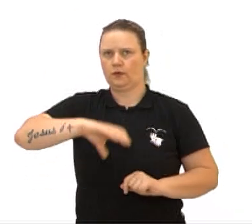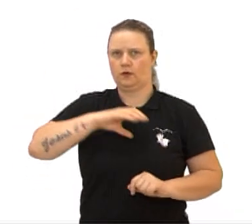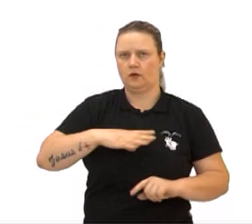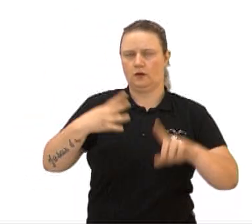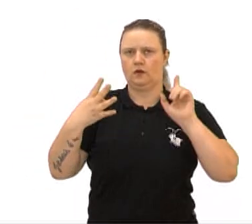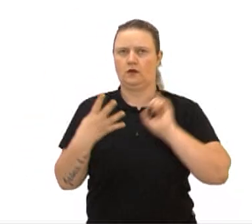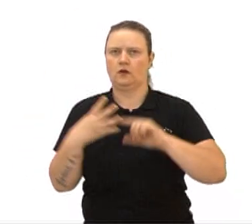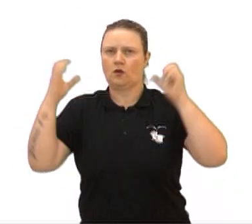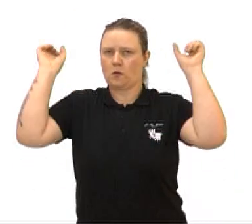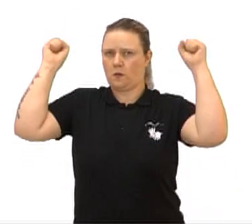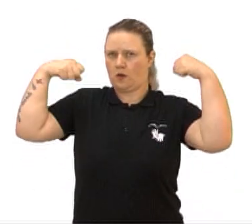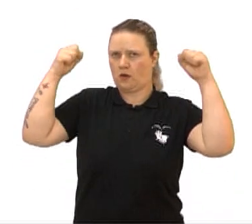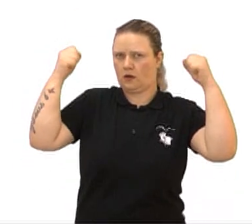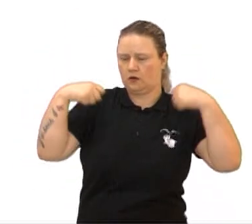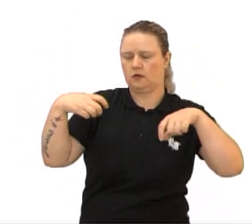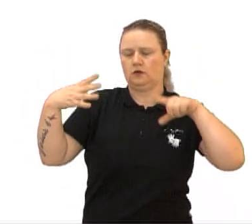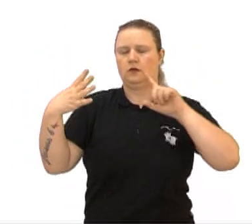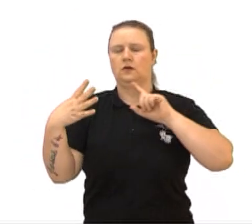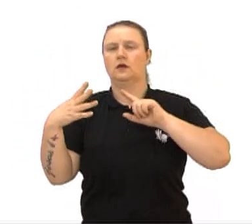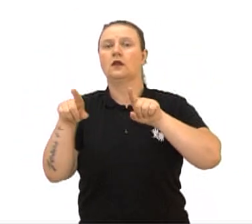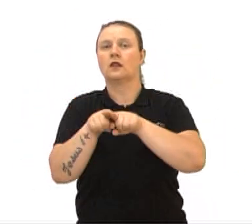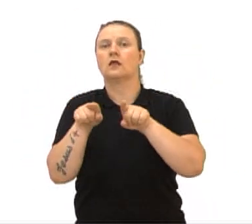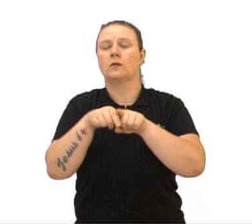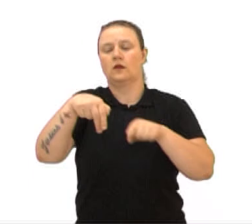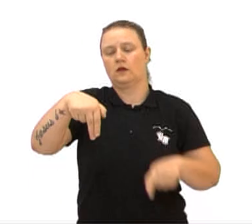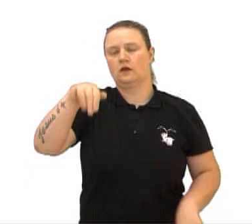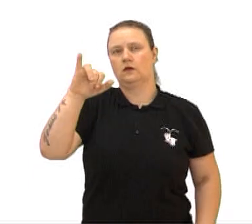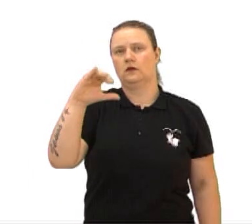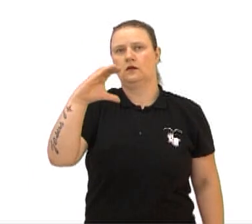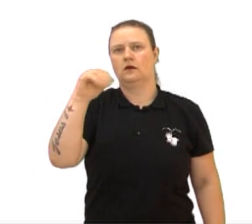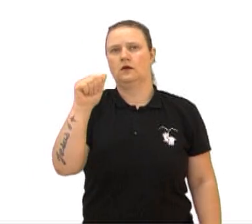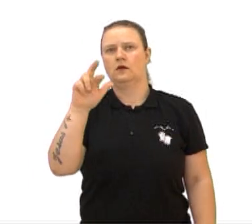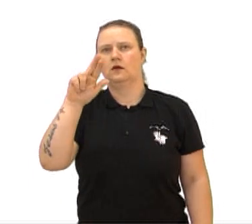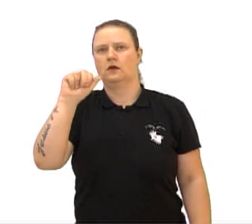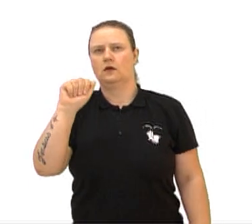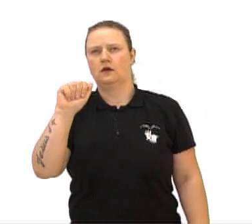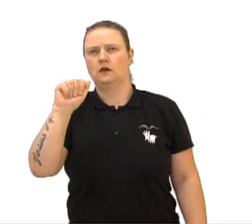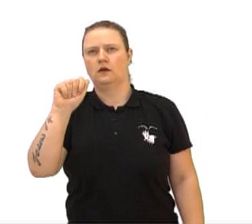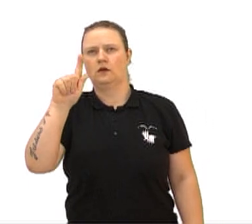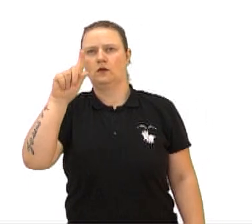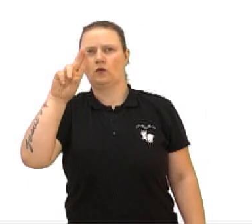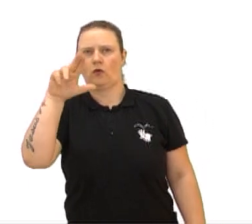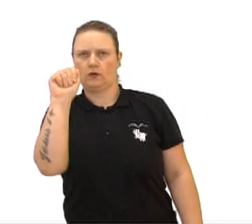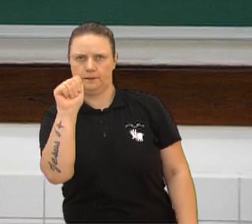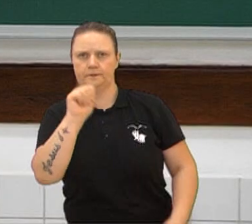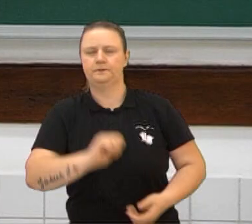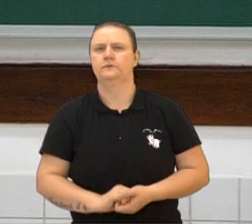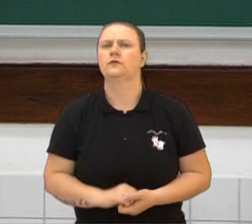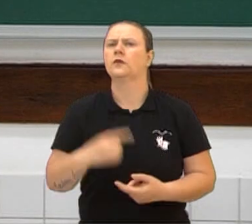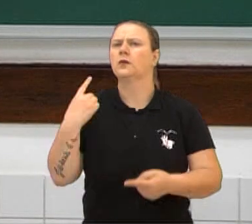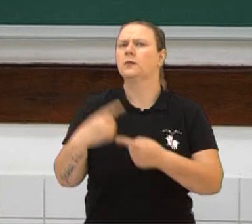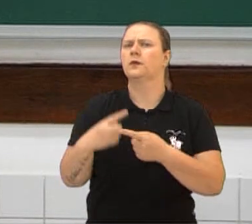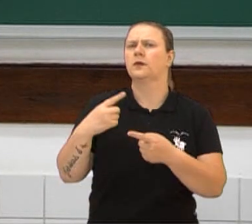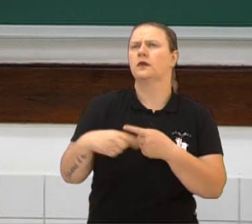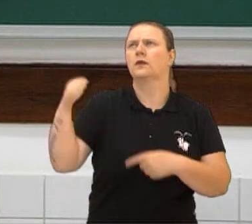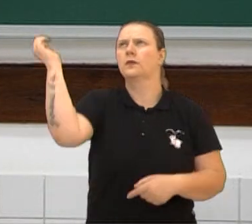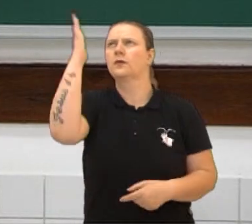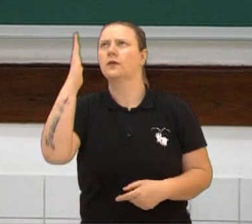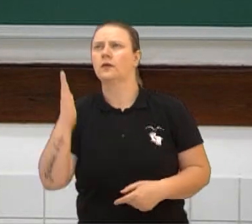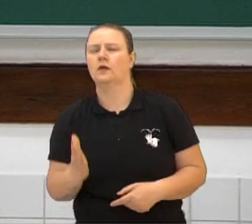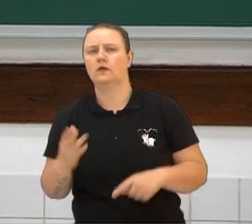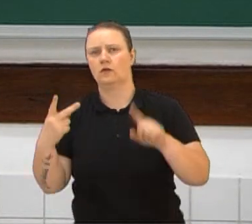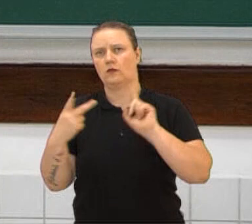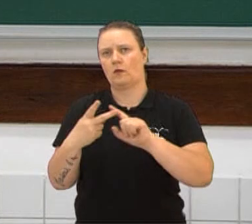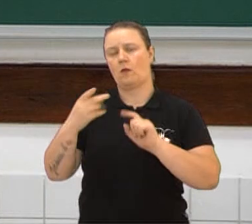México, Distrito Federal, Nicarágua. Então, por que o Brasil e Portugal estão inclusos nessa